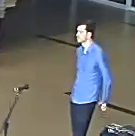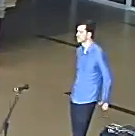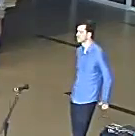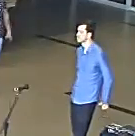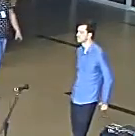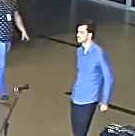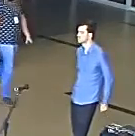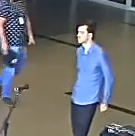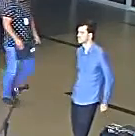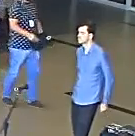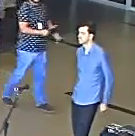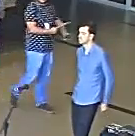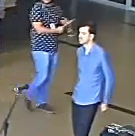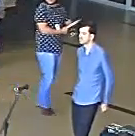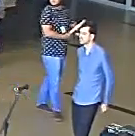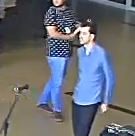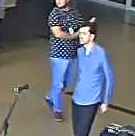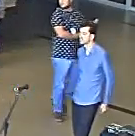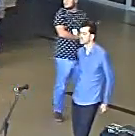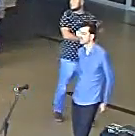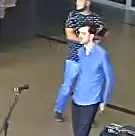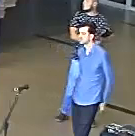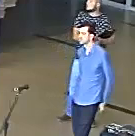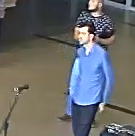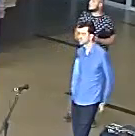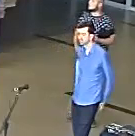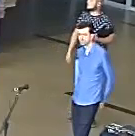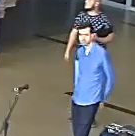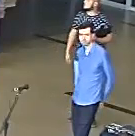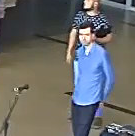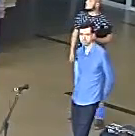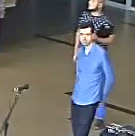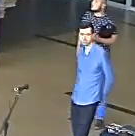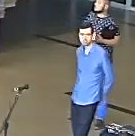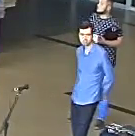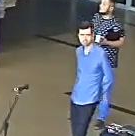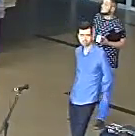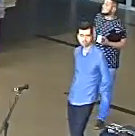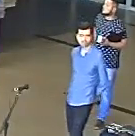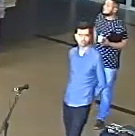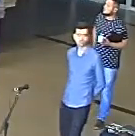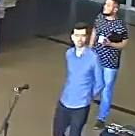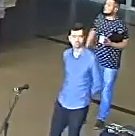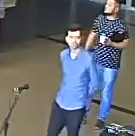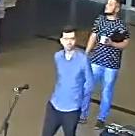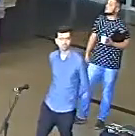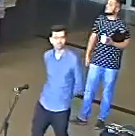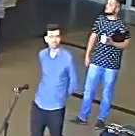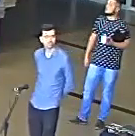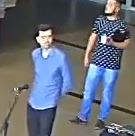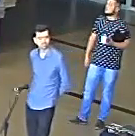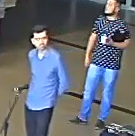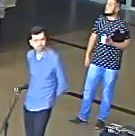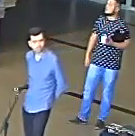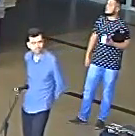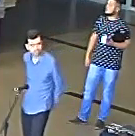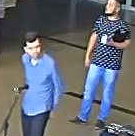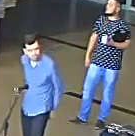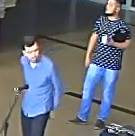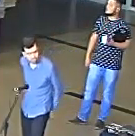que não tem condição de custar suas passagens devemos falar sobre o passe livre né A questão com amigo ali de